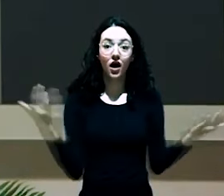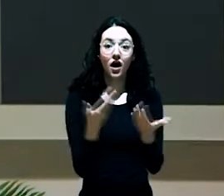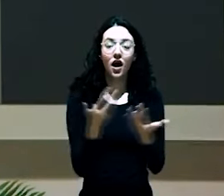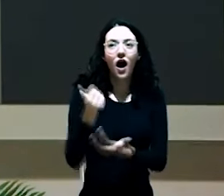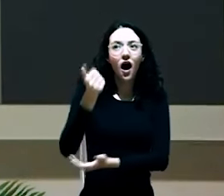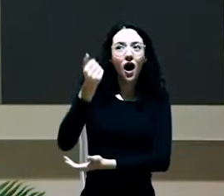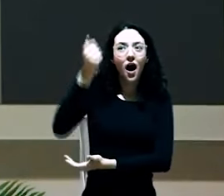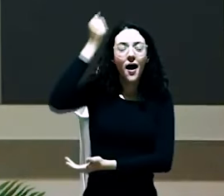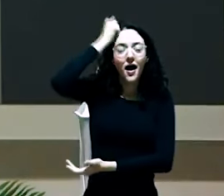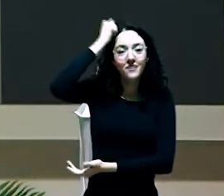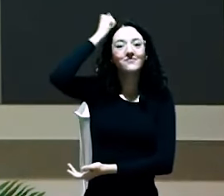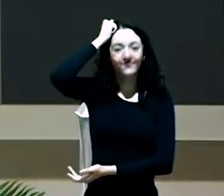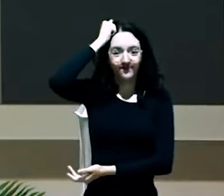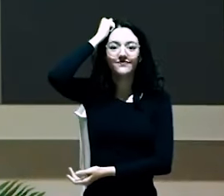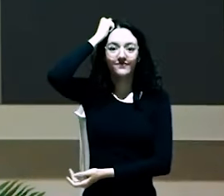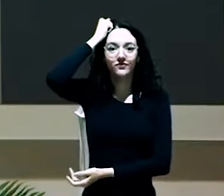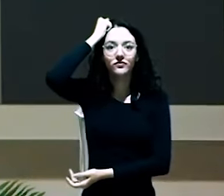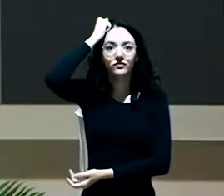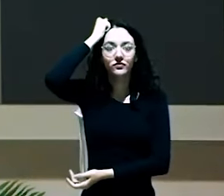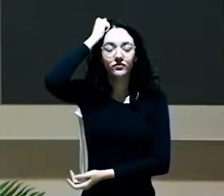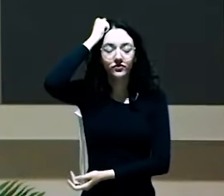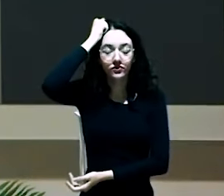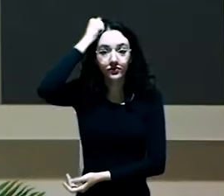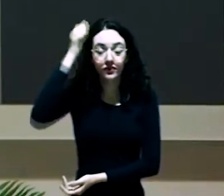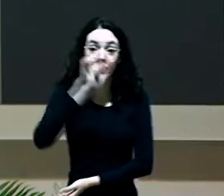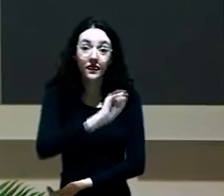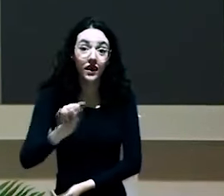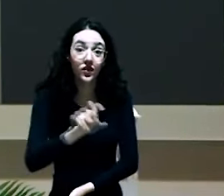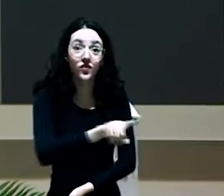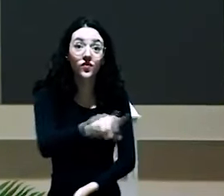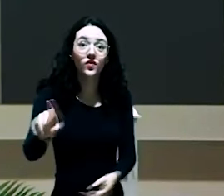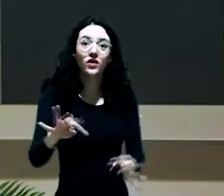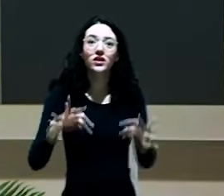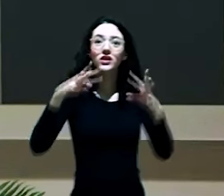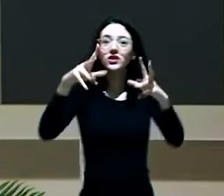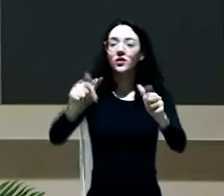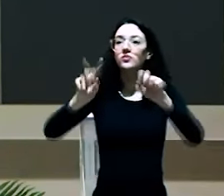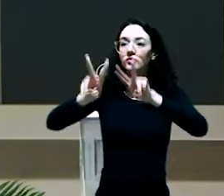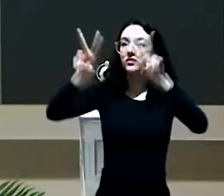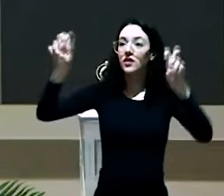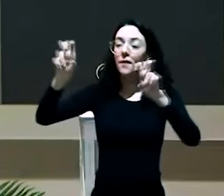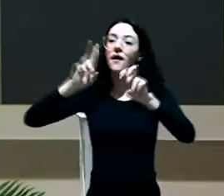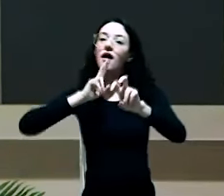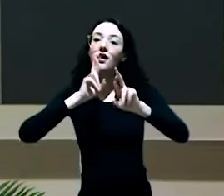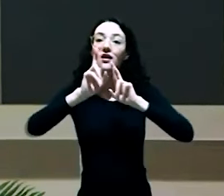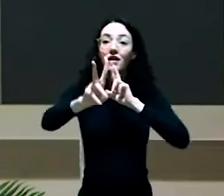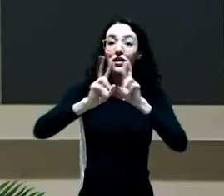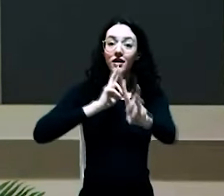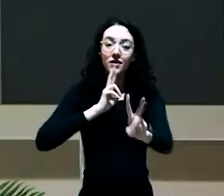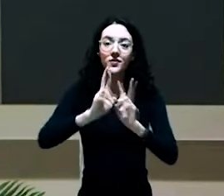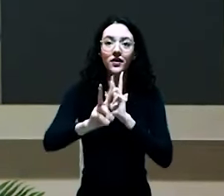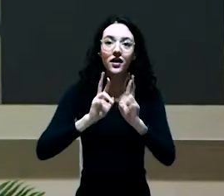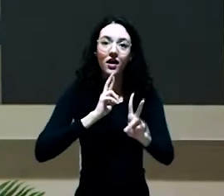Então eles pregavam e diziam: não saiam daqui para falar de línguas estranhas, saiam daqui